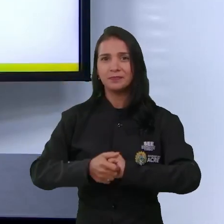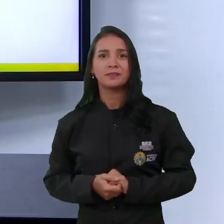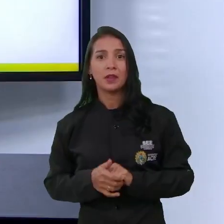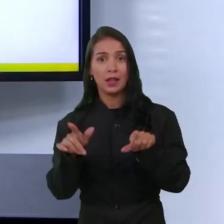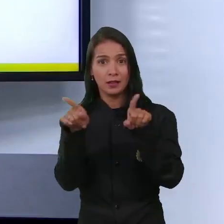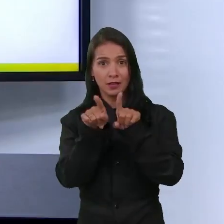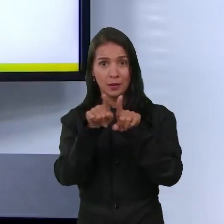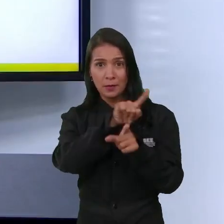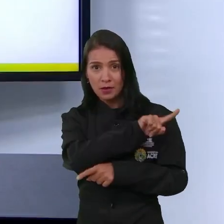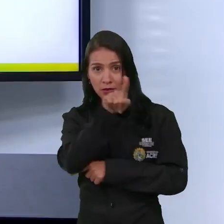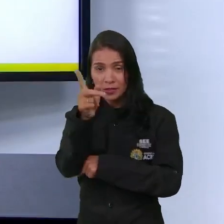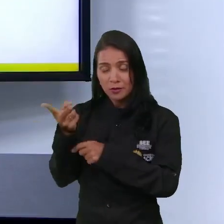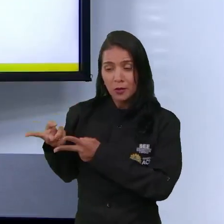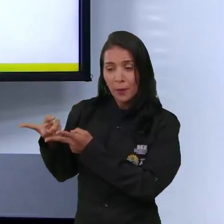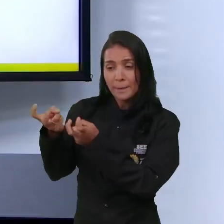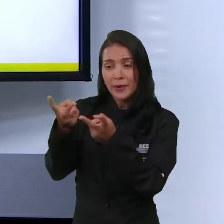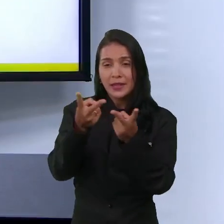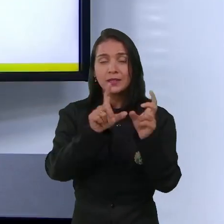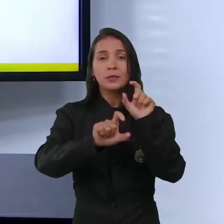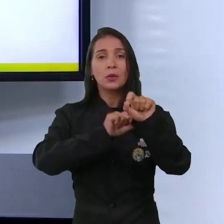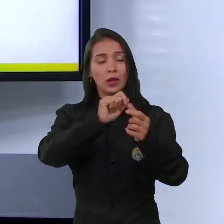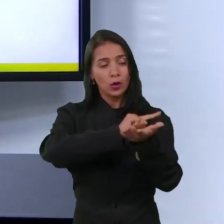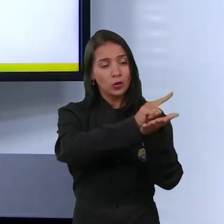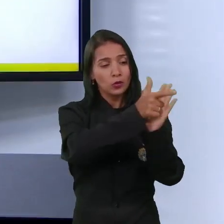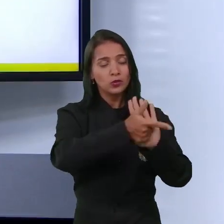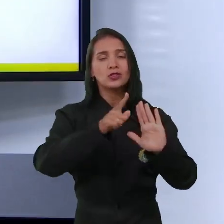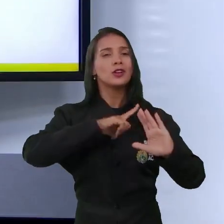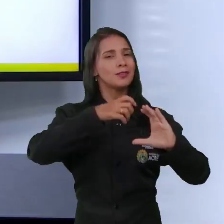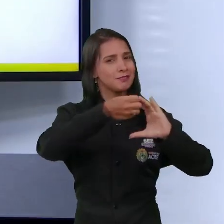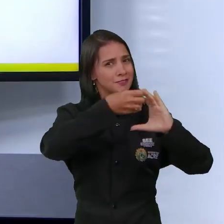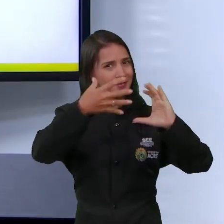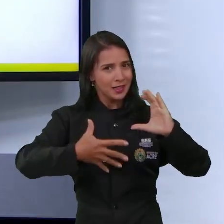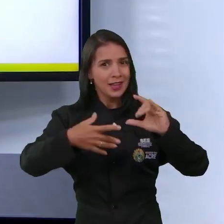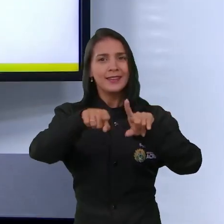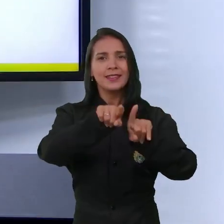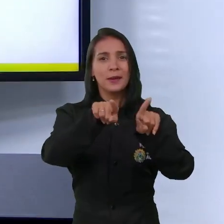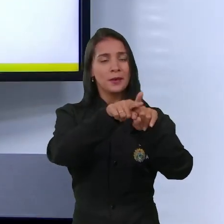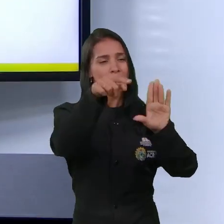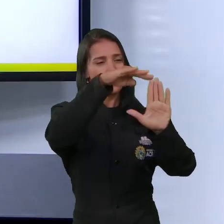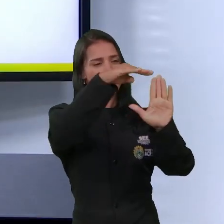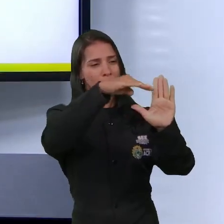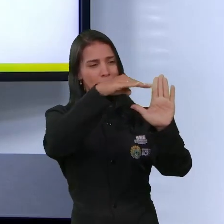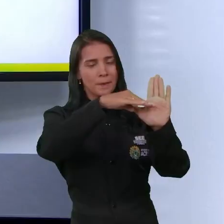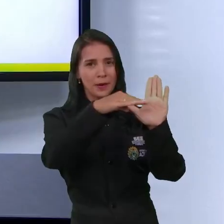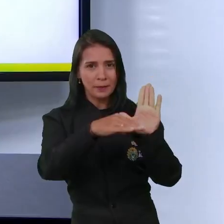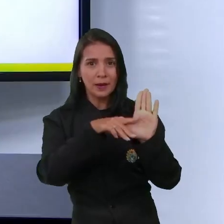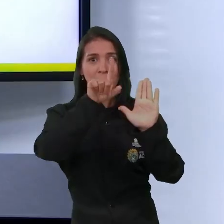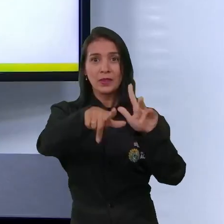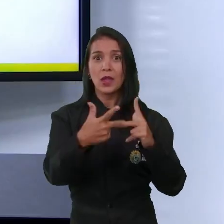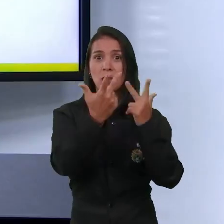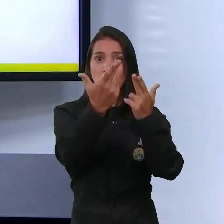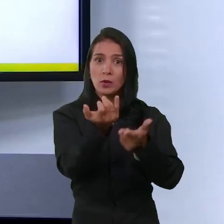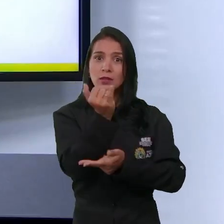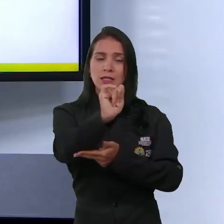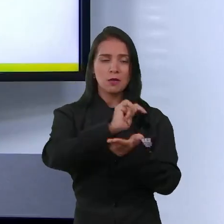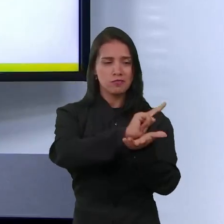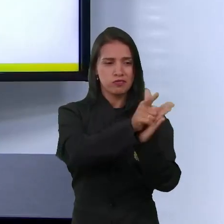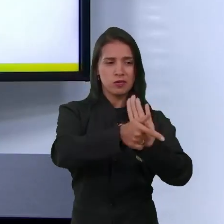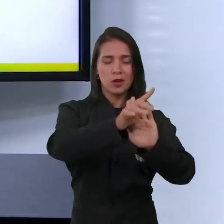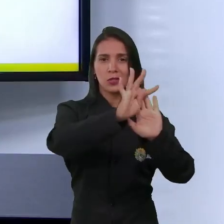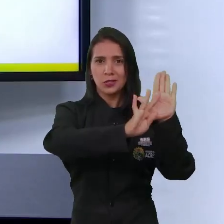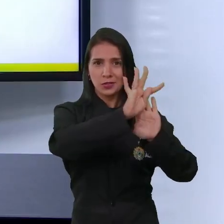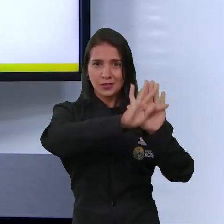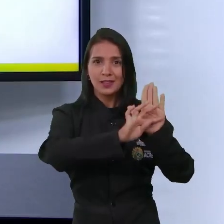prestar atenção que esses gêneros têm suas características e algumas classificações. É igualmente quando nós estudamos gêneros textuais e